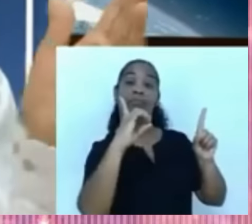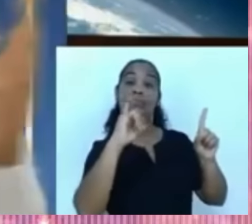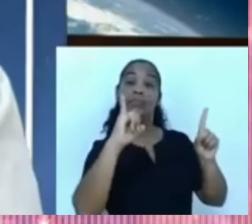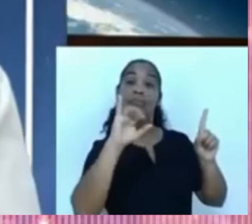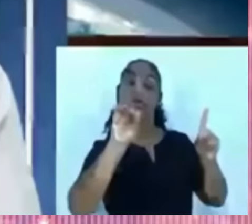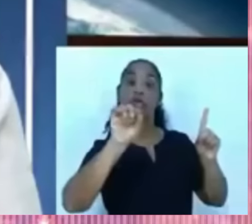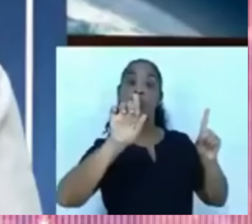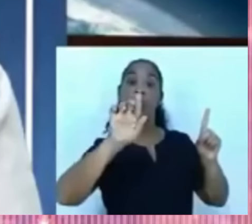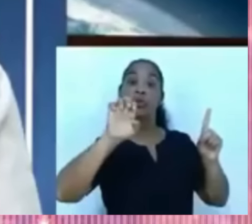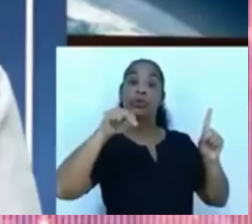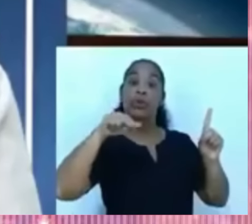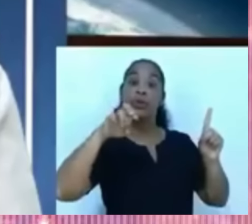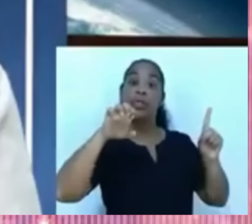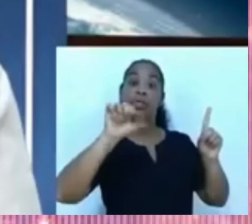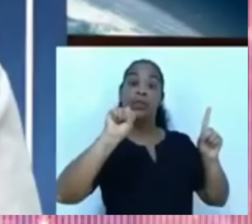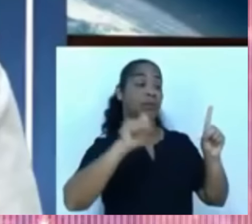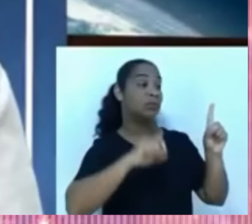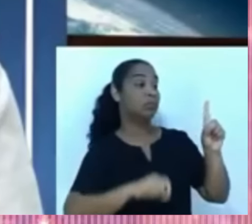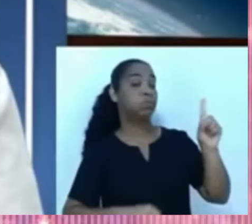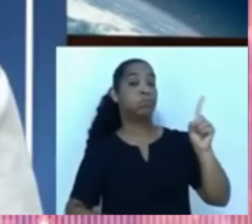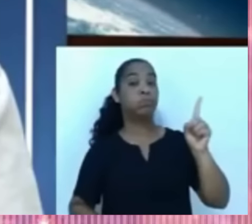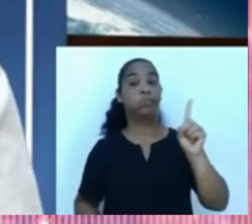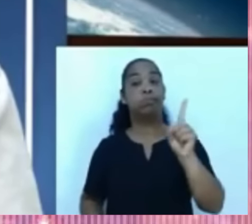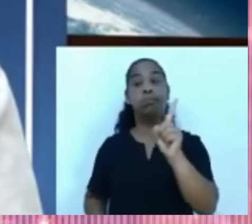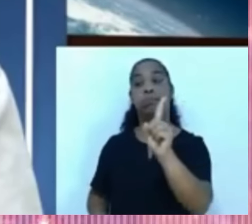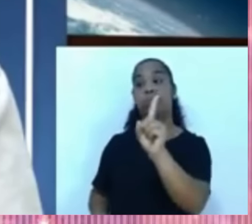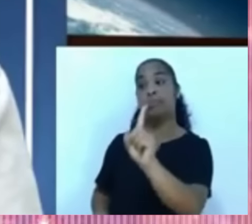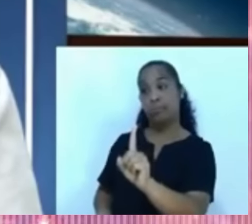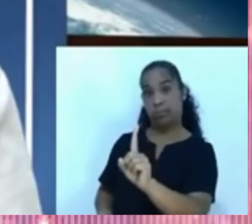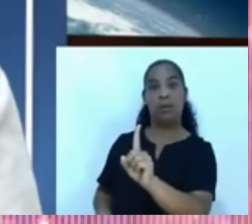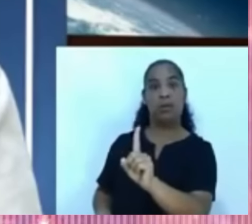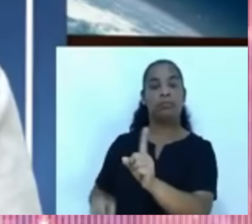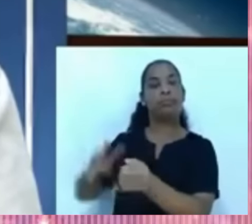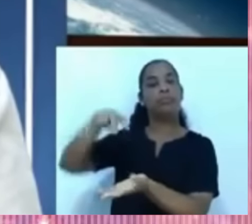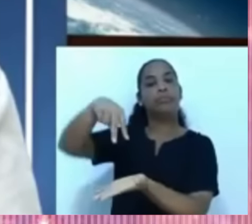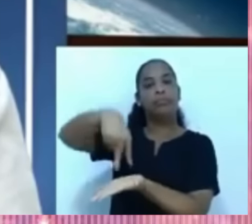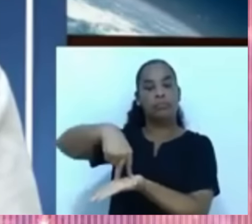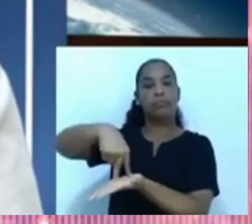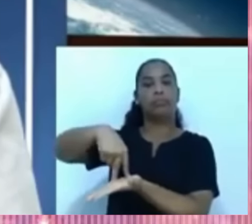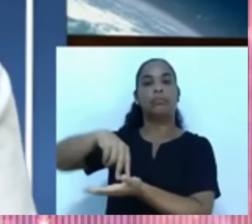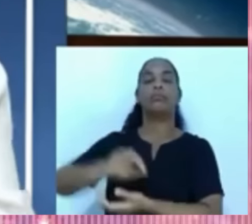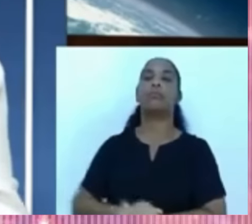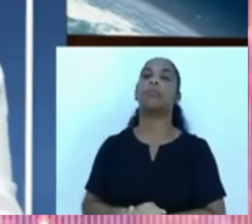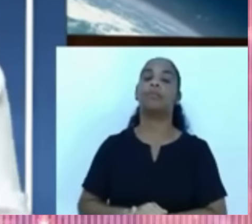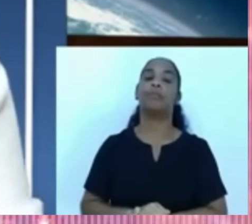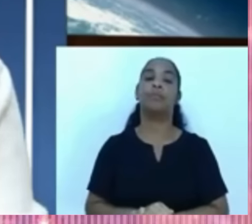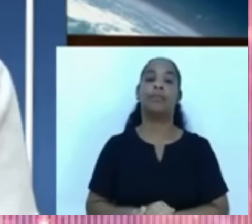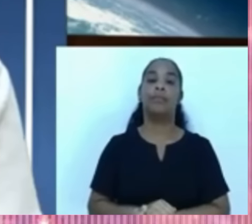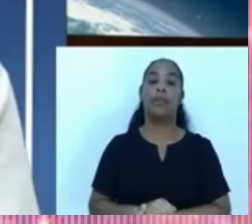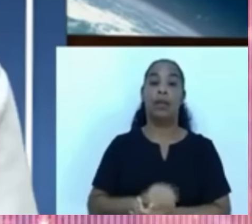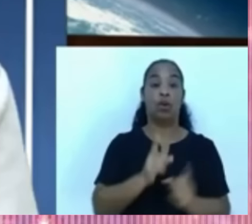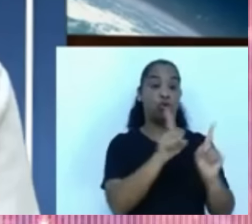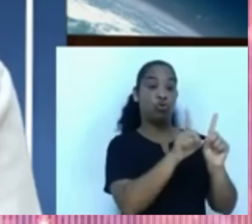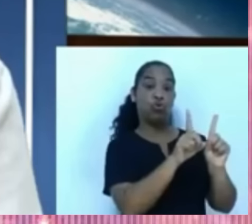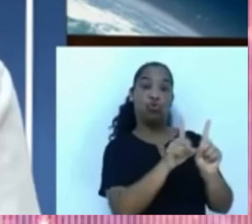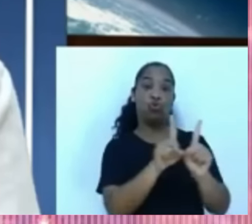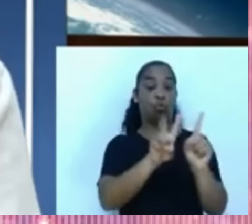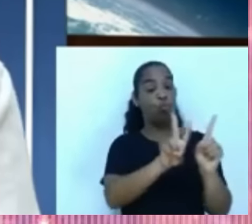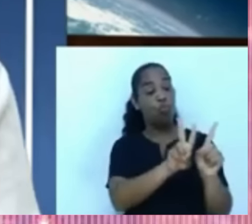tão famoso e vem o notável Demostenes acompanhado de dois